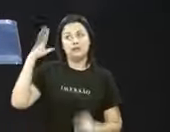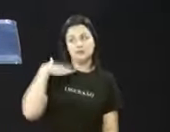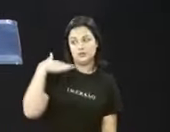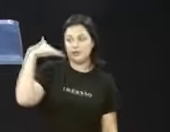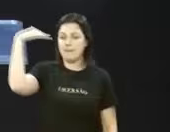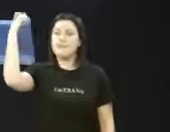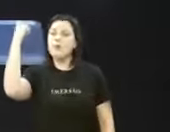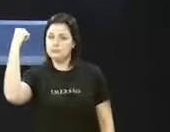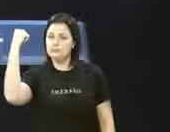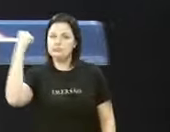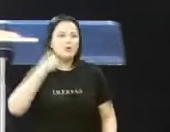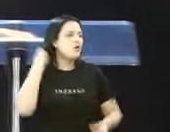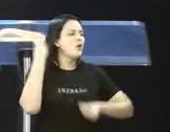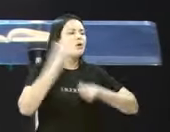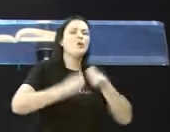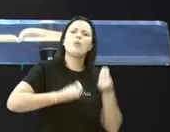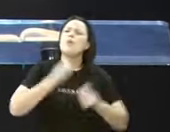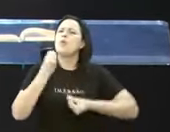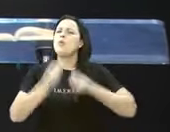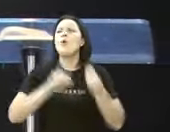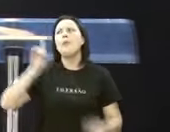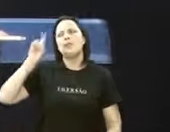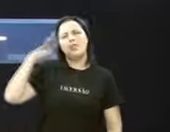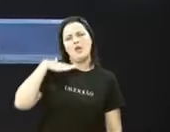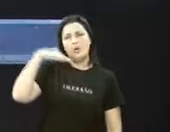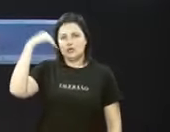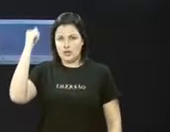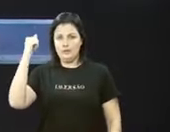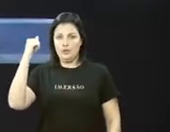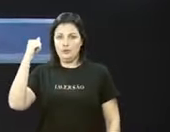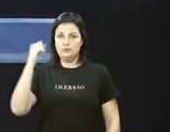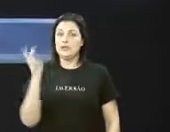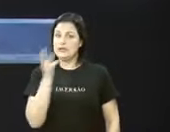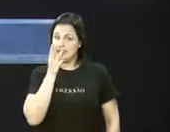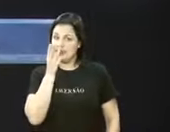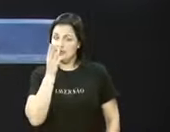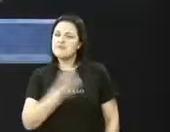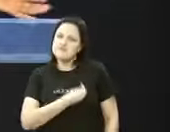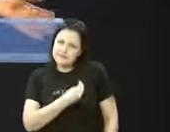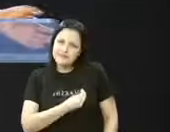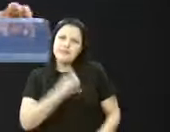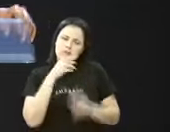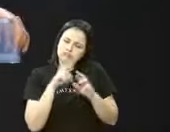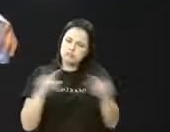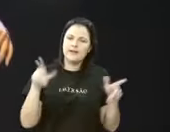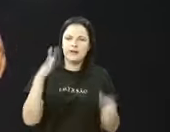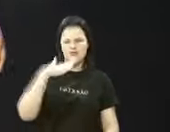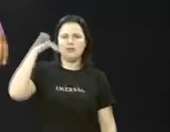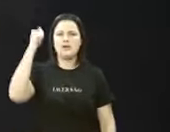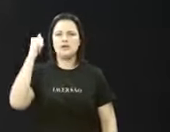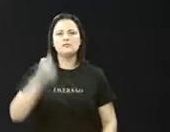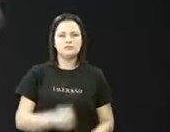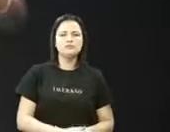A maneira como se deu o chamado diferenciado que Isaías viveu. As profecias de Isaías,